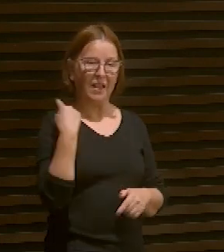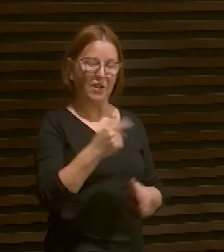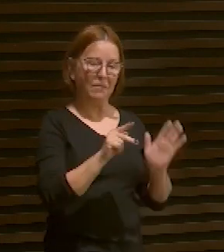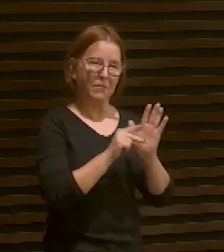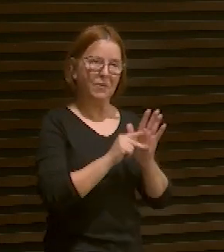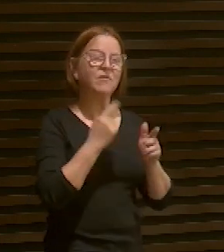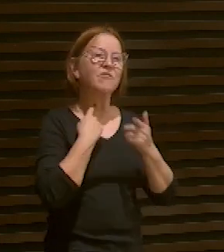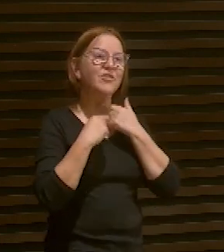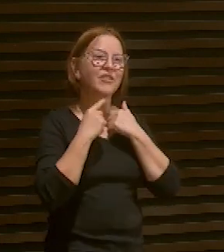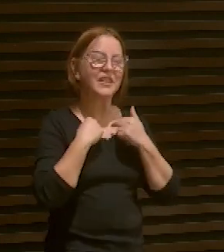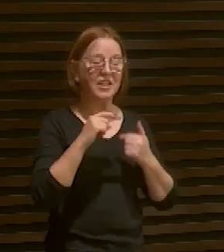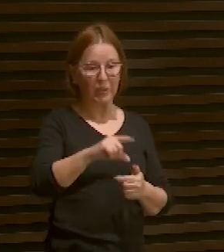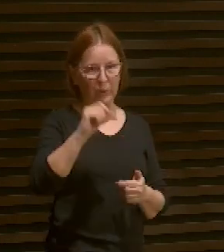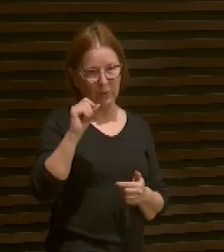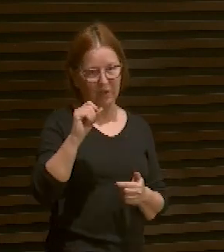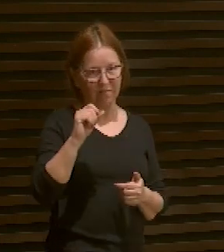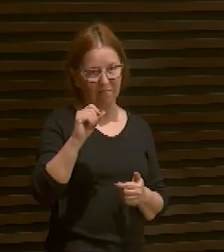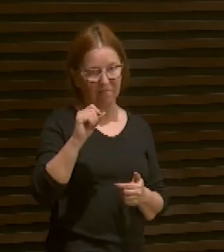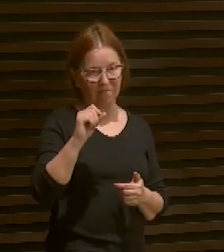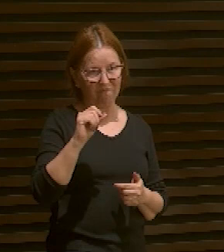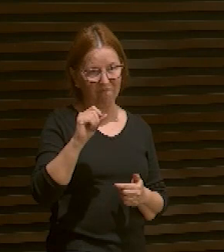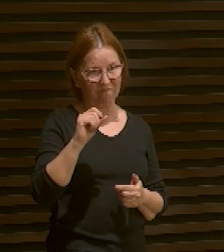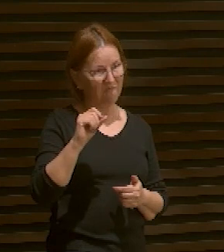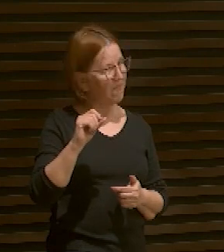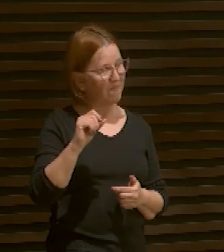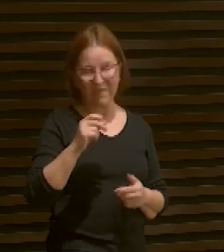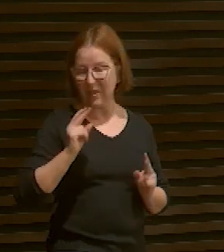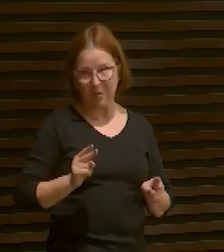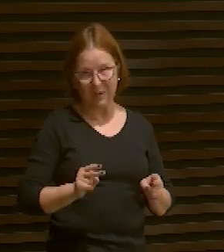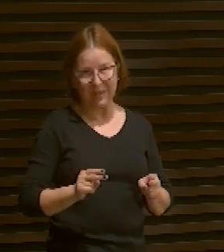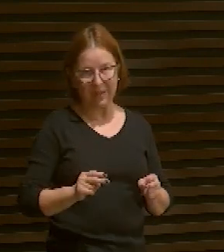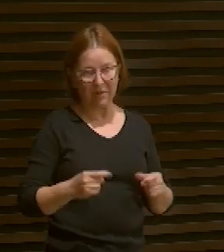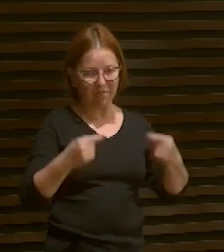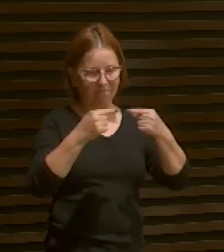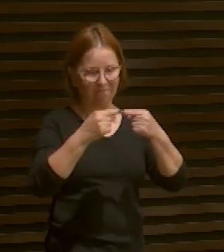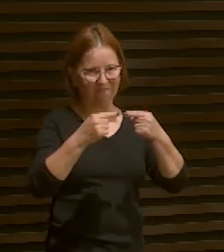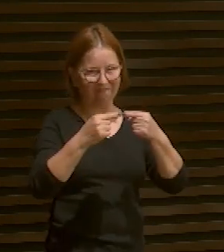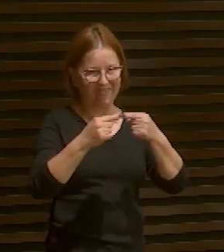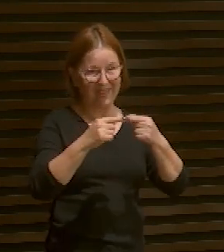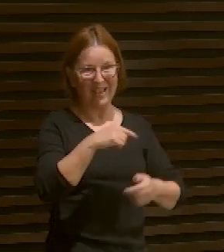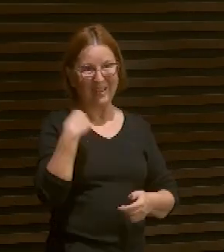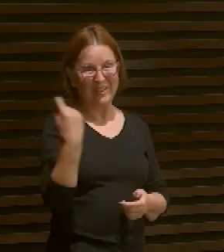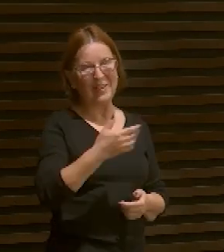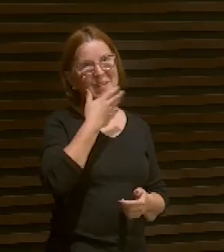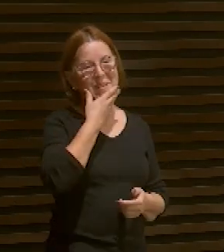decisões coincidem ou são as mesmas do nosso Pai, do nosso Deus.